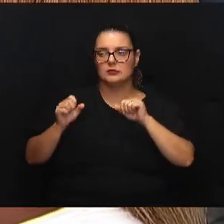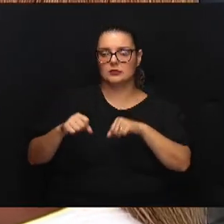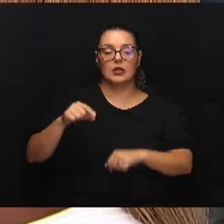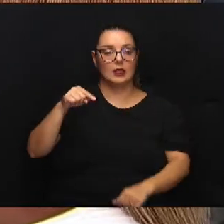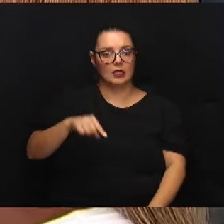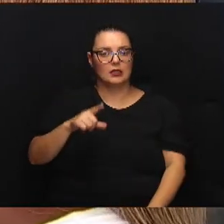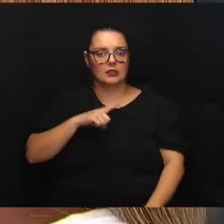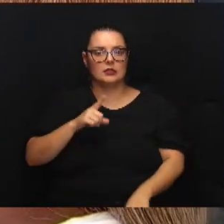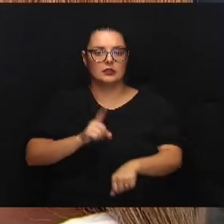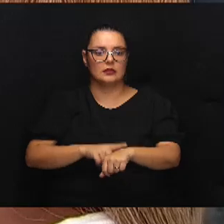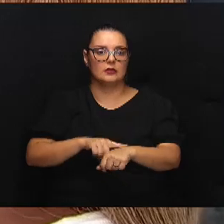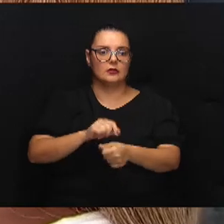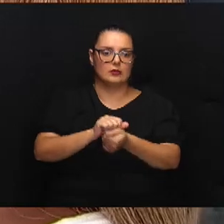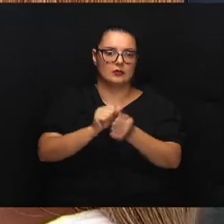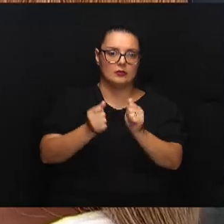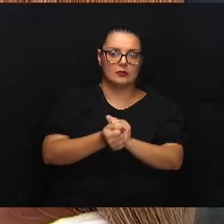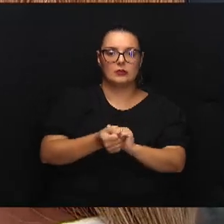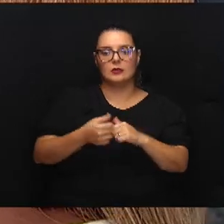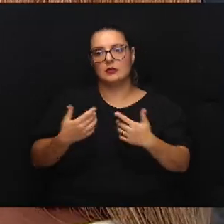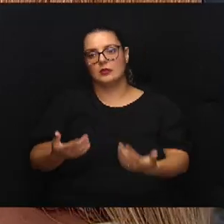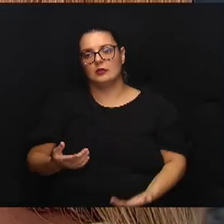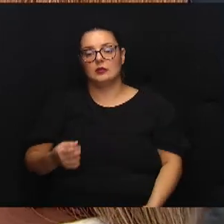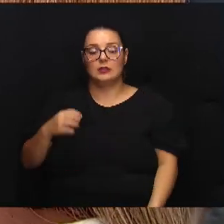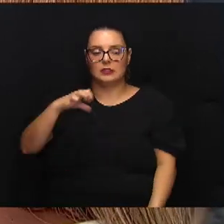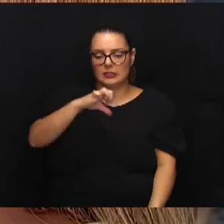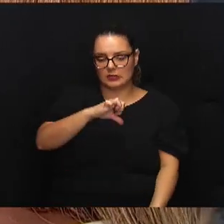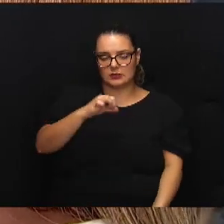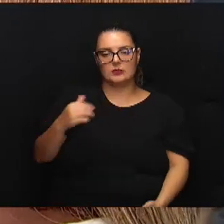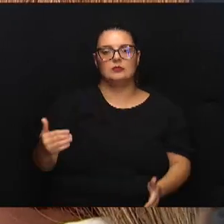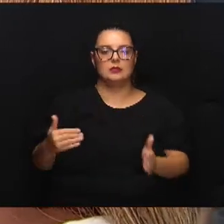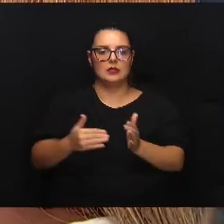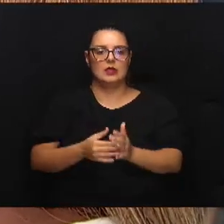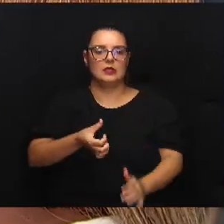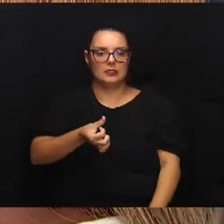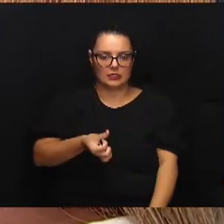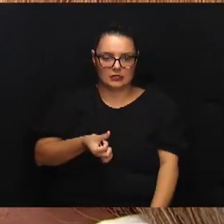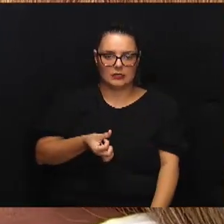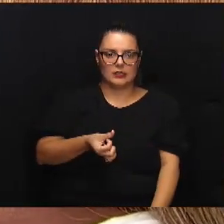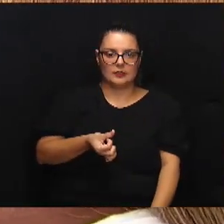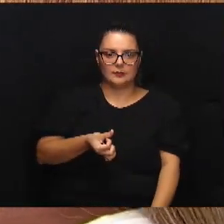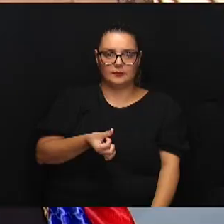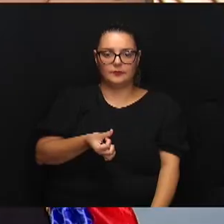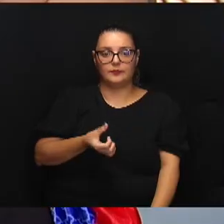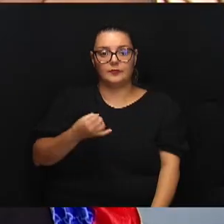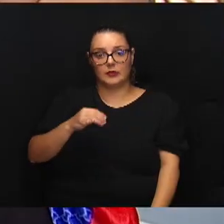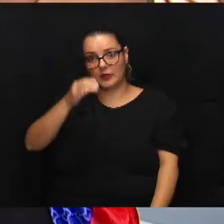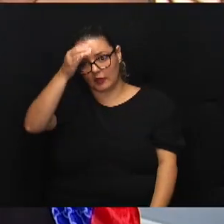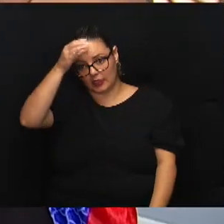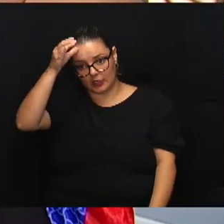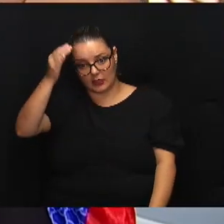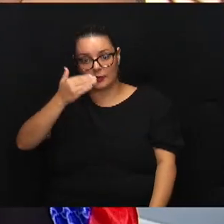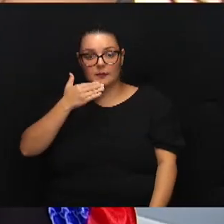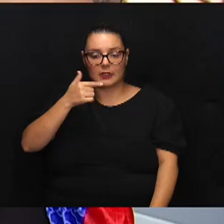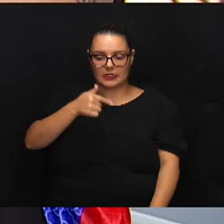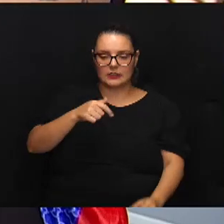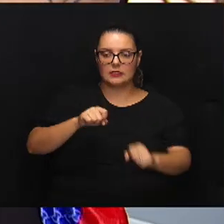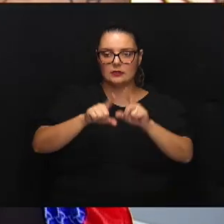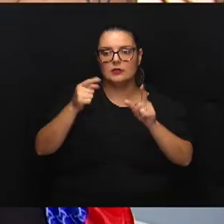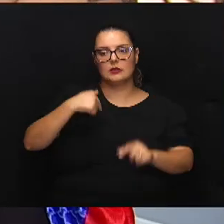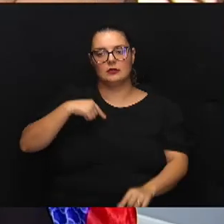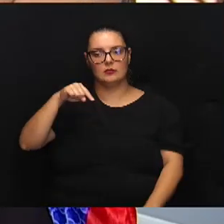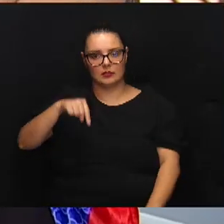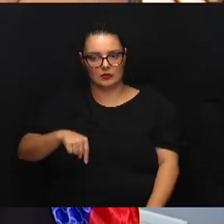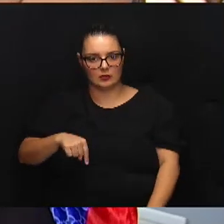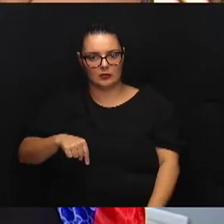ter um horário mais flexível. Então, lá era das 9 até as 6. Se a cliente pede 7 horas da manhã, eu tô aqui, que foi o